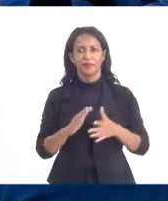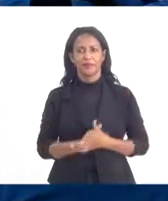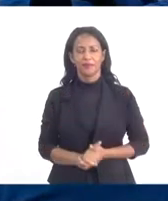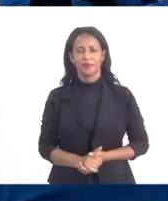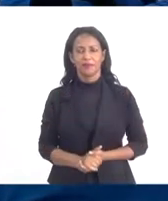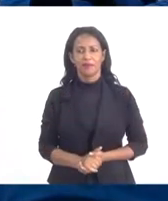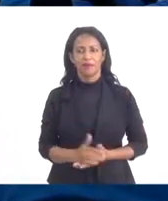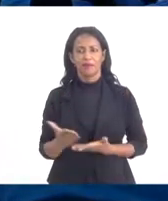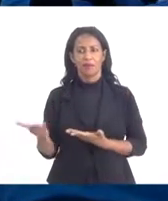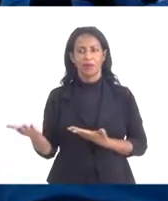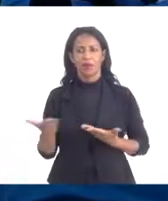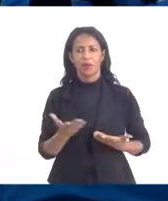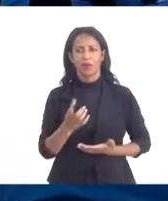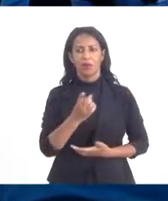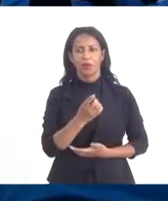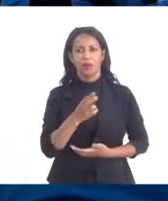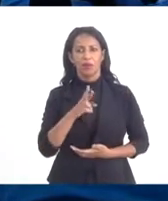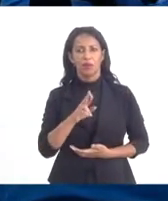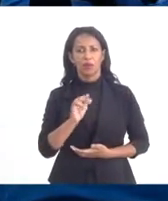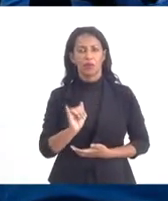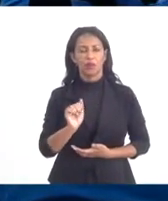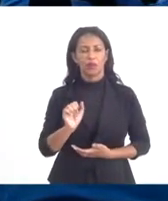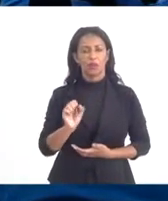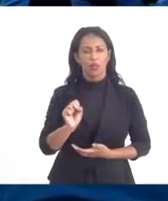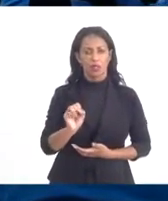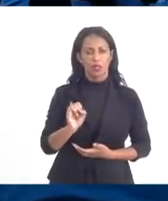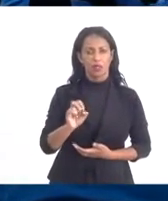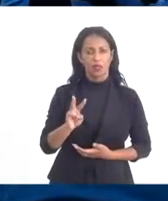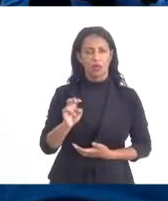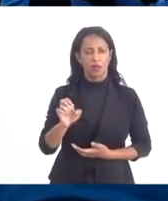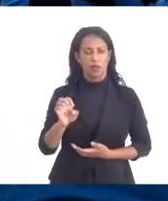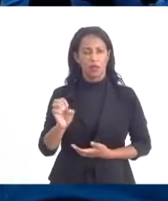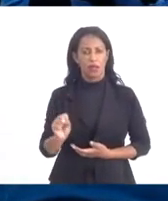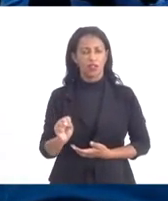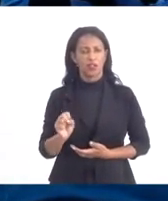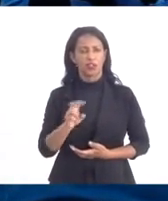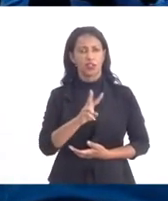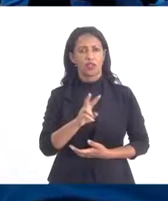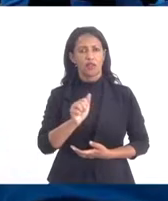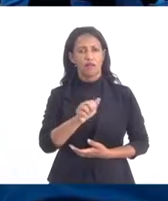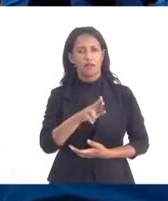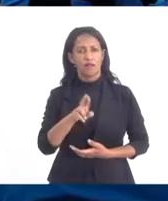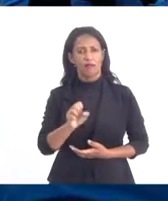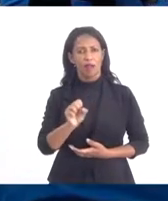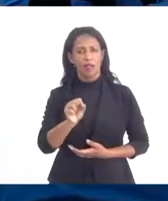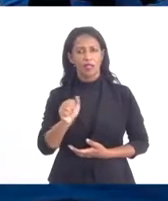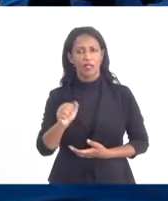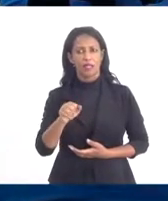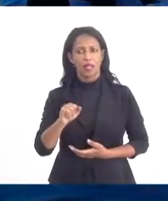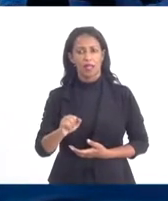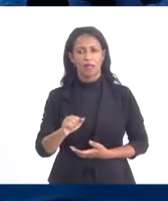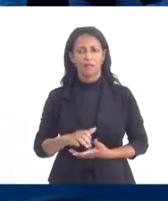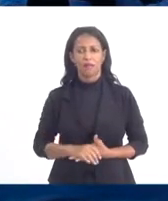Chamar o doutor Silvestre aqui também para estar conosco, prefeito de Varre-Sai,